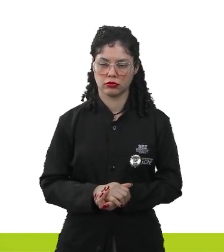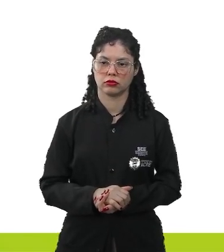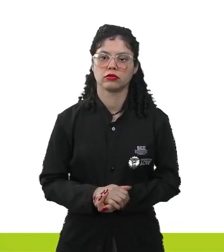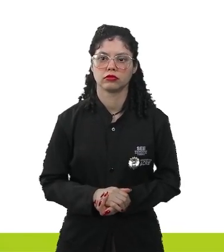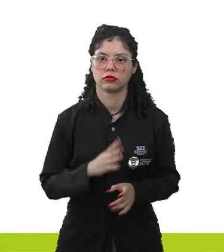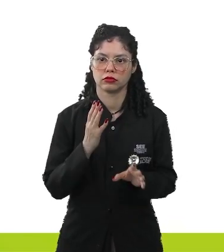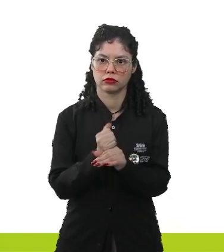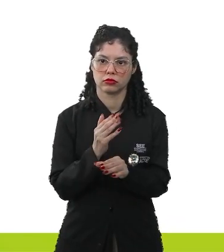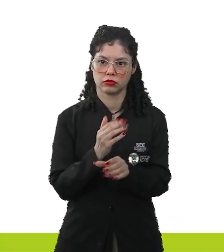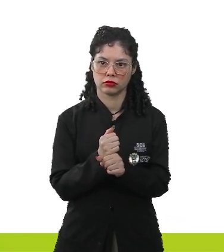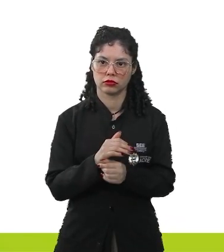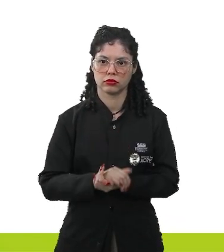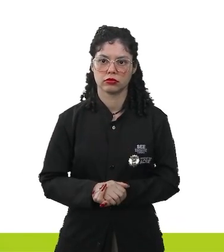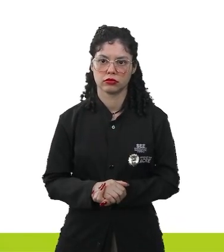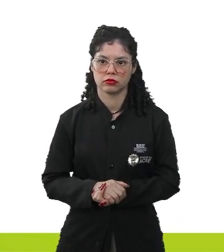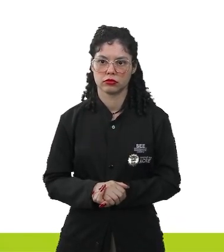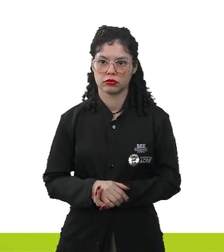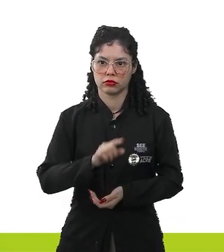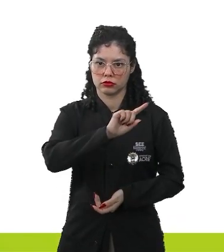Somando, então,